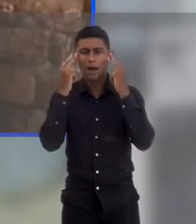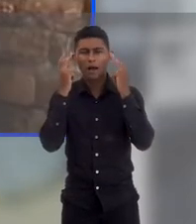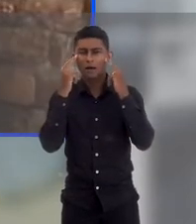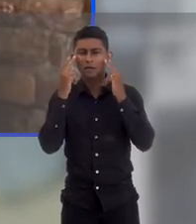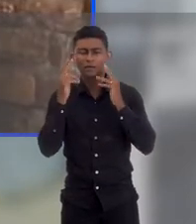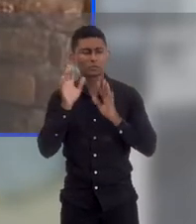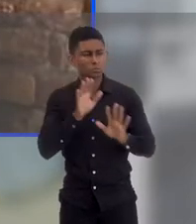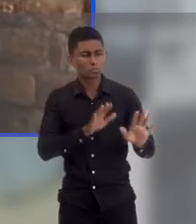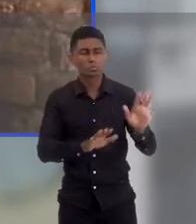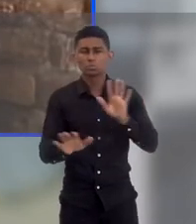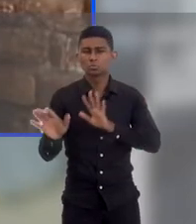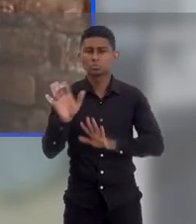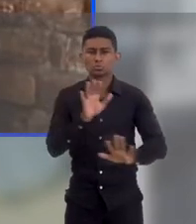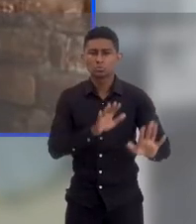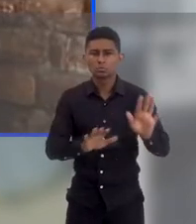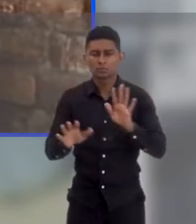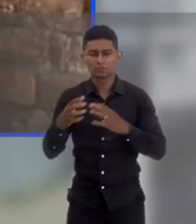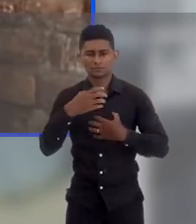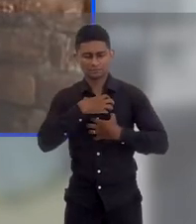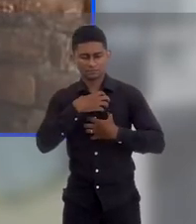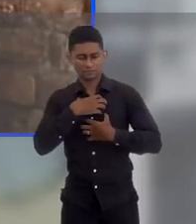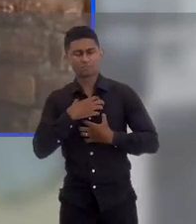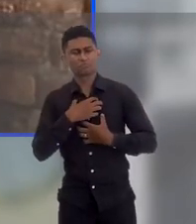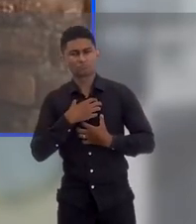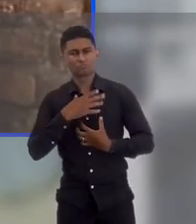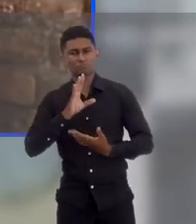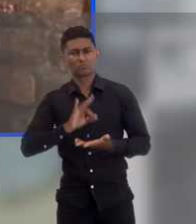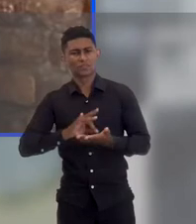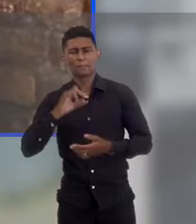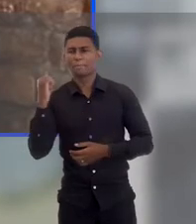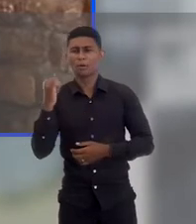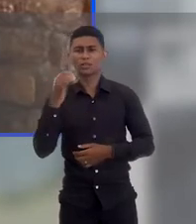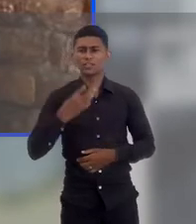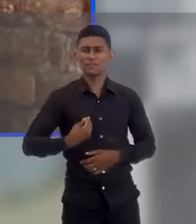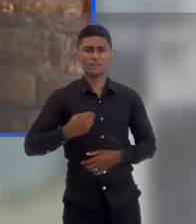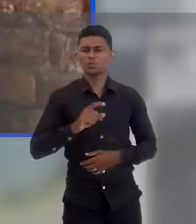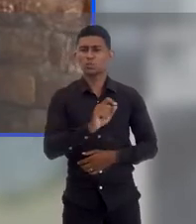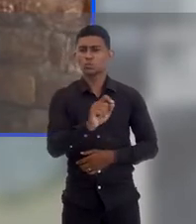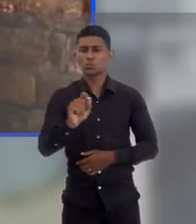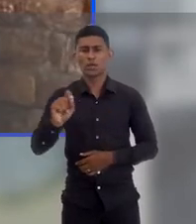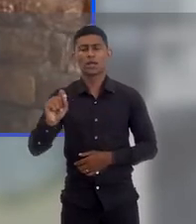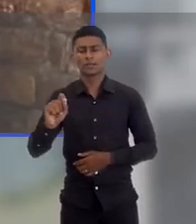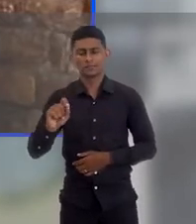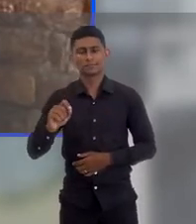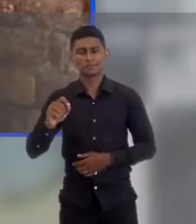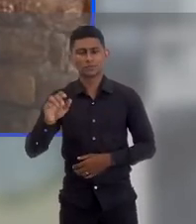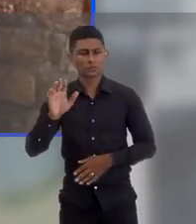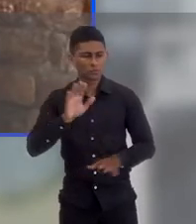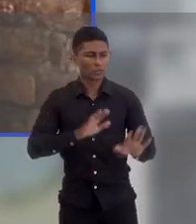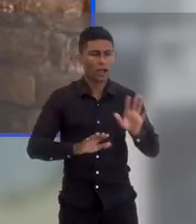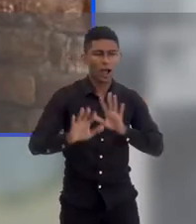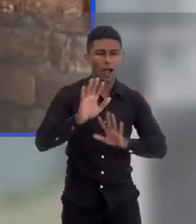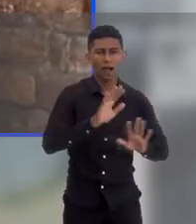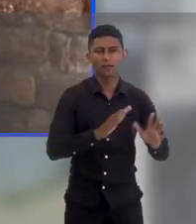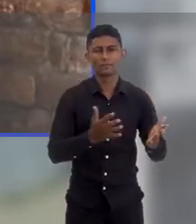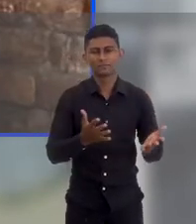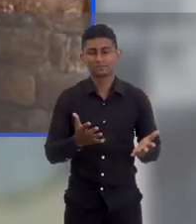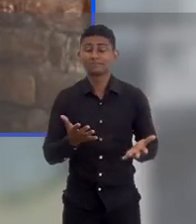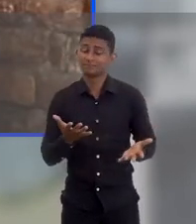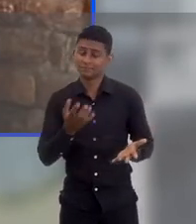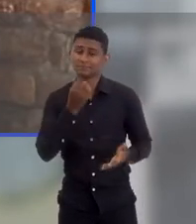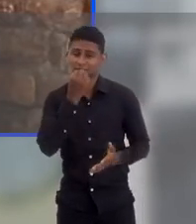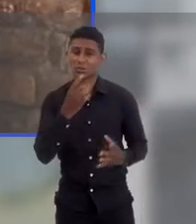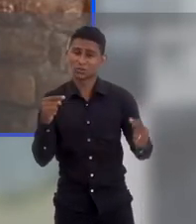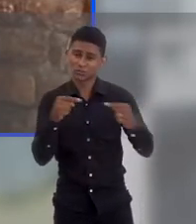opa, cuidar das coisas importantes da vida, mais do que tentar mostrá-las assim. Então a vida é uma